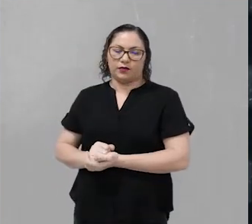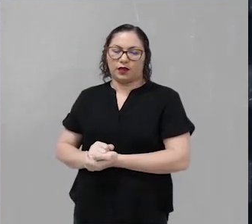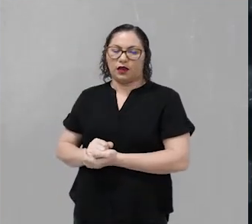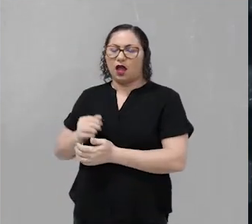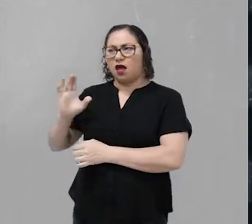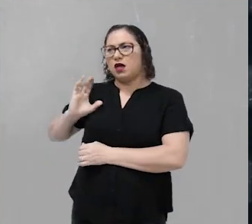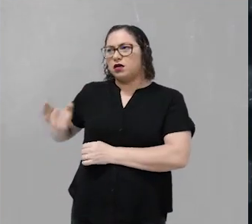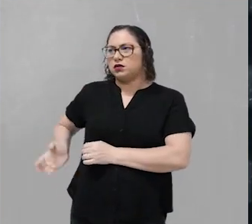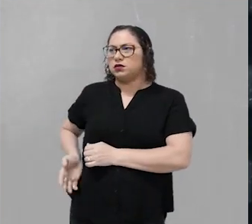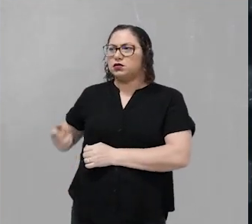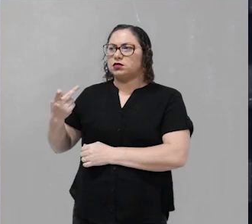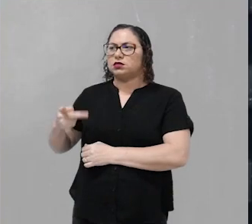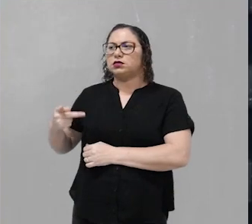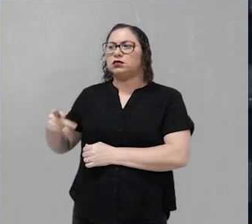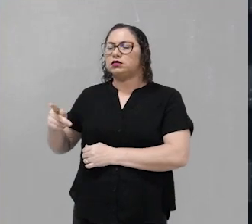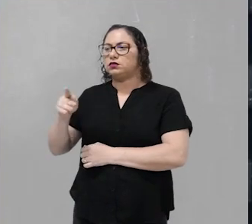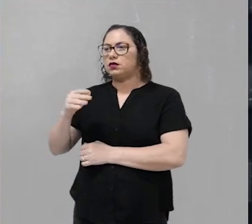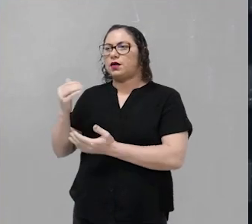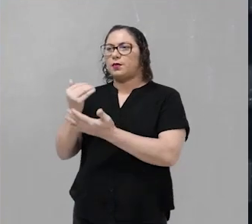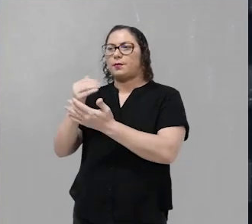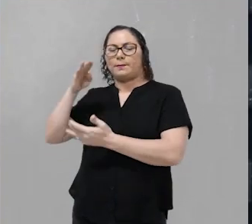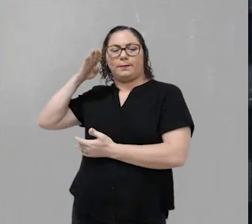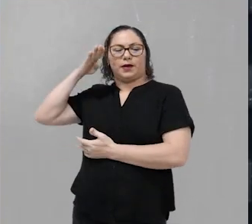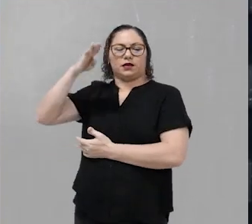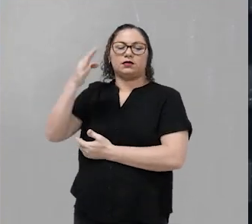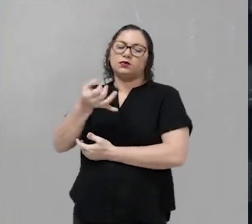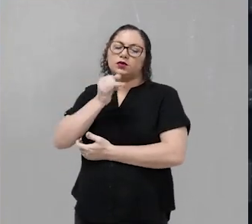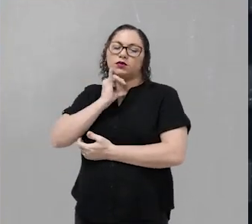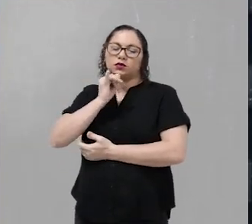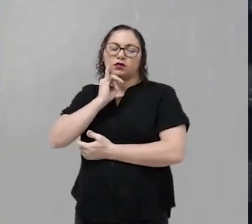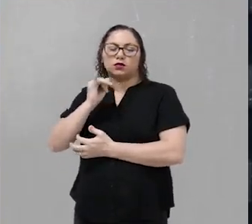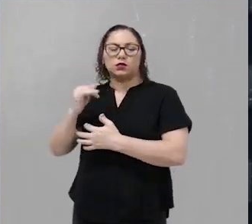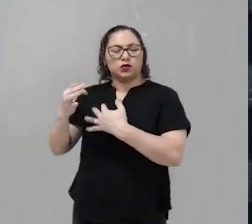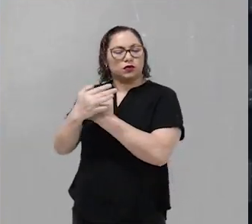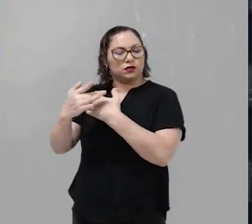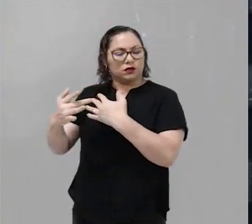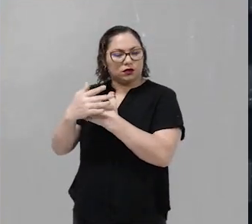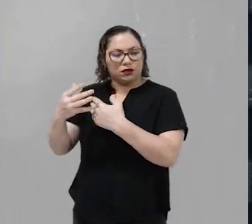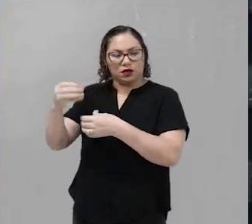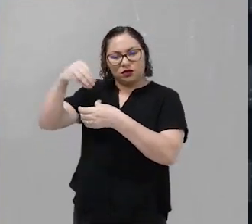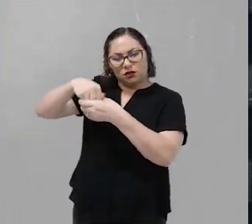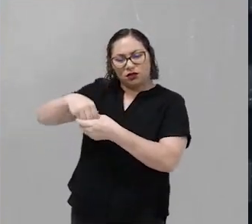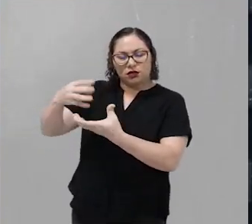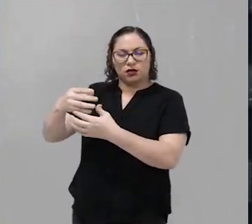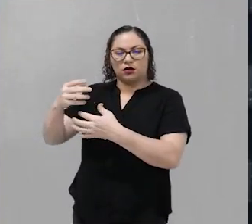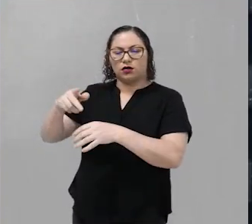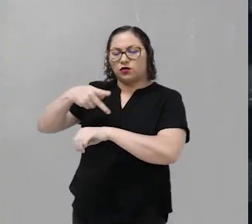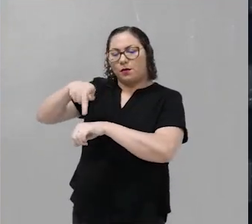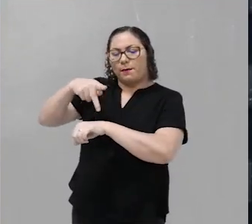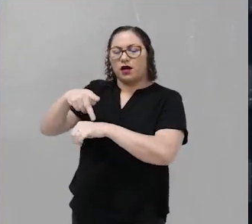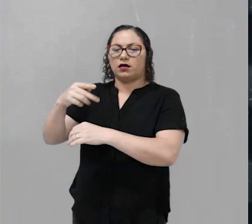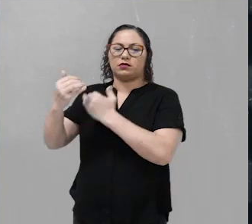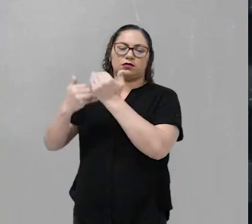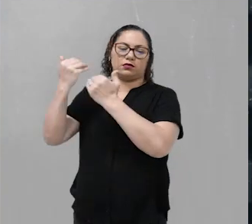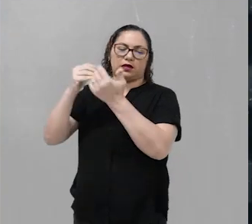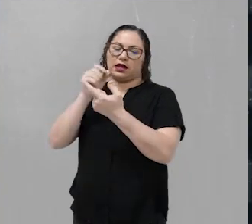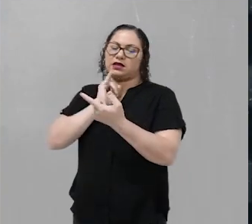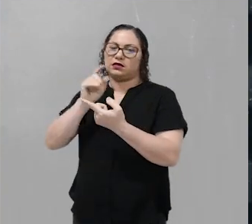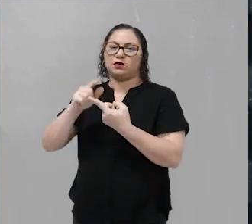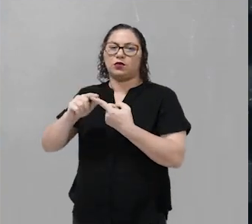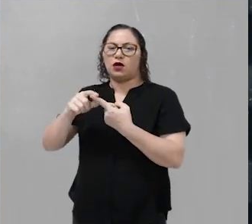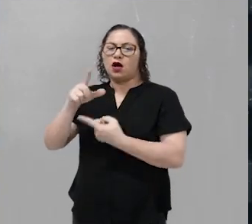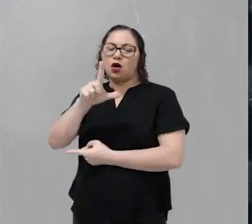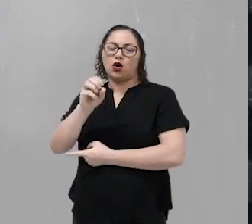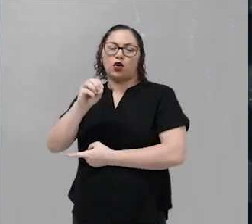características aqui são características, sobretudo, de cidades que cresceram em países desenvolvidos, como Londres,